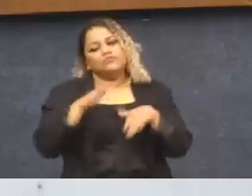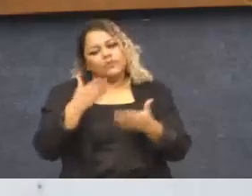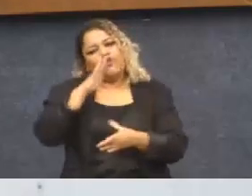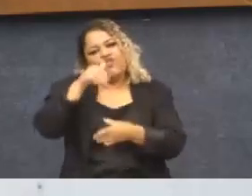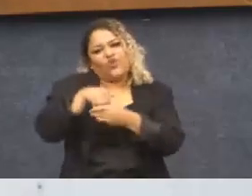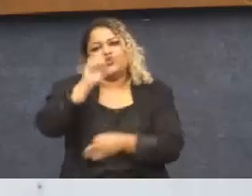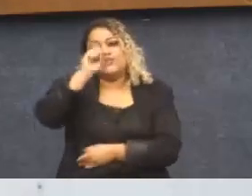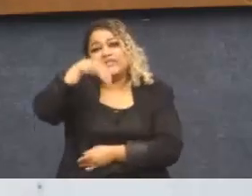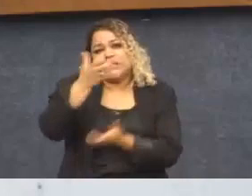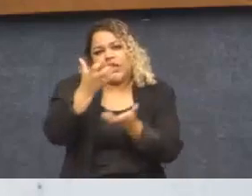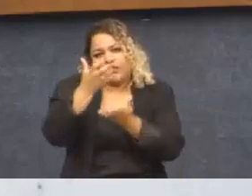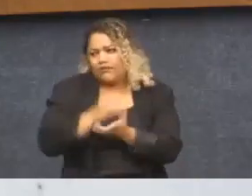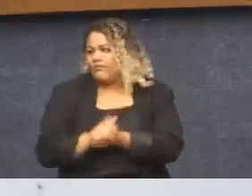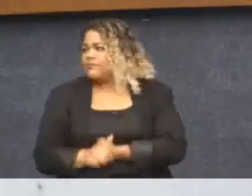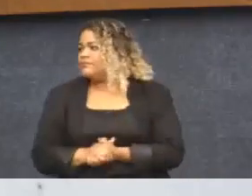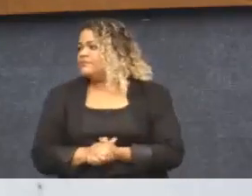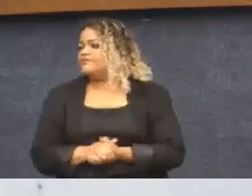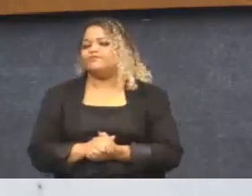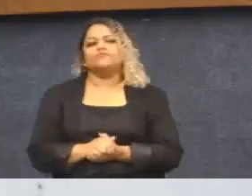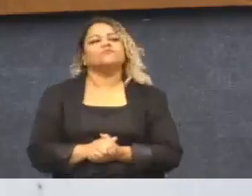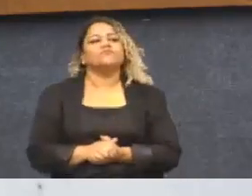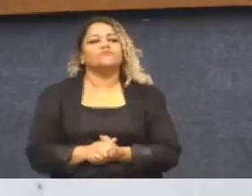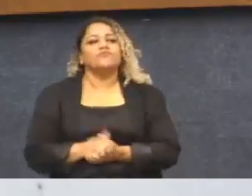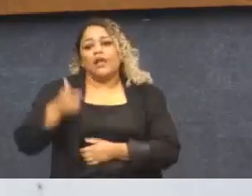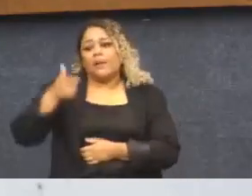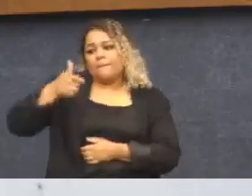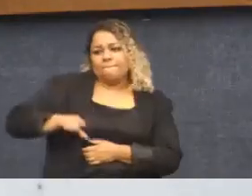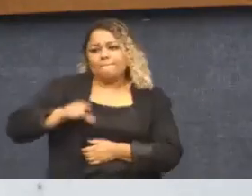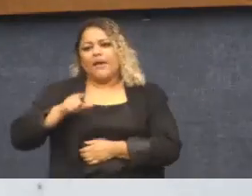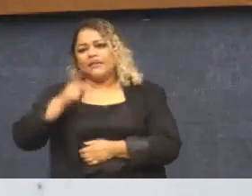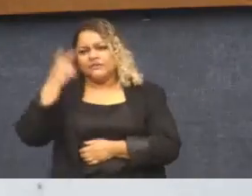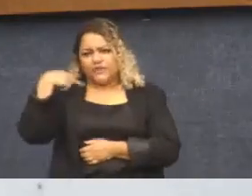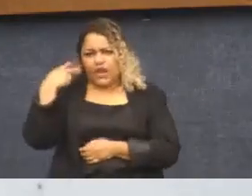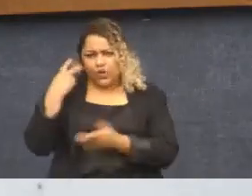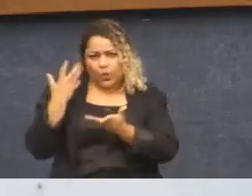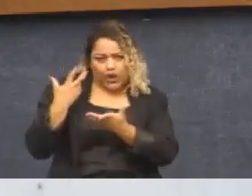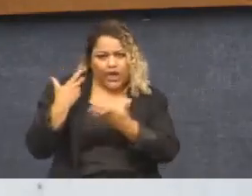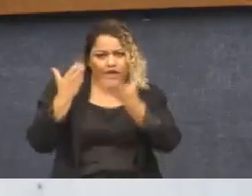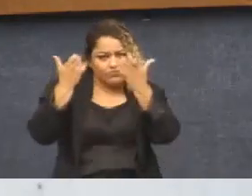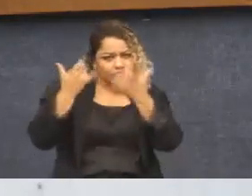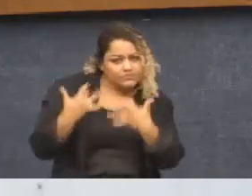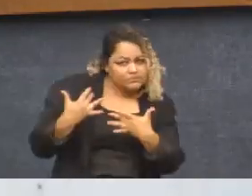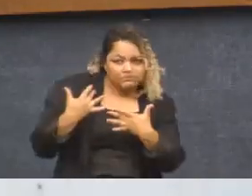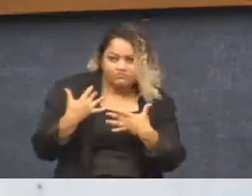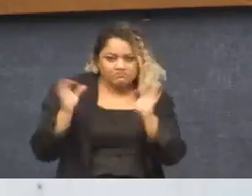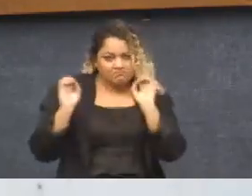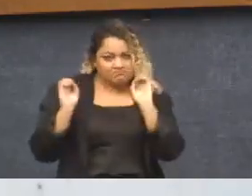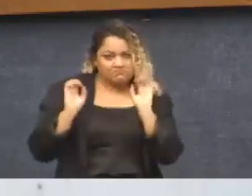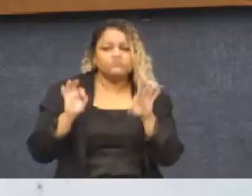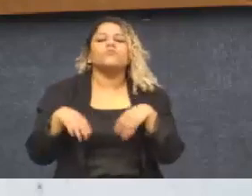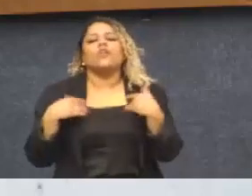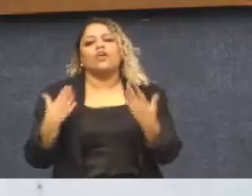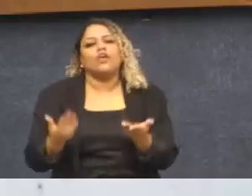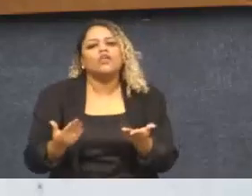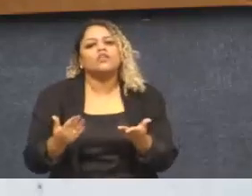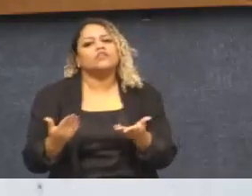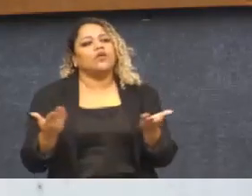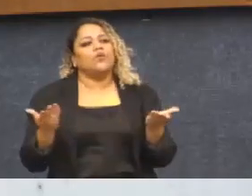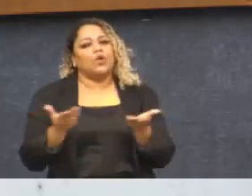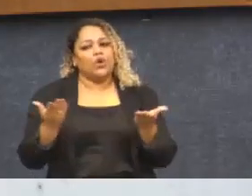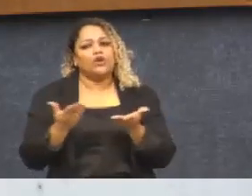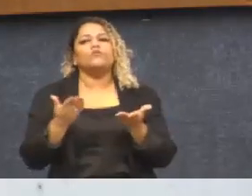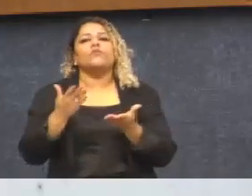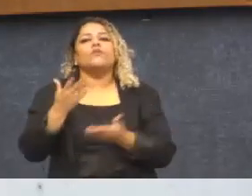Obrigado, vereador Gabriel. Mais algum vereador, alguma vereadora para encaminhar? Não tendo,